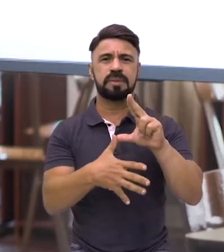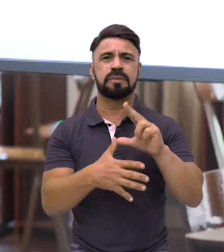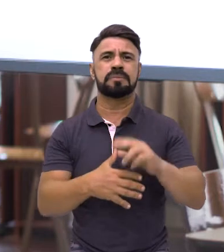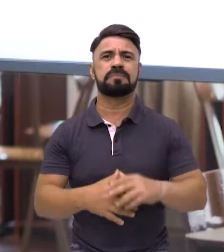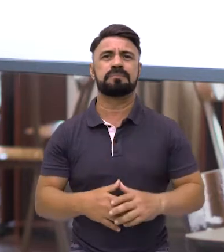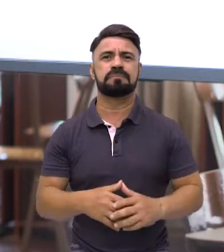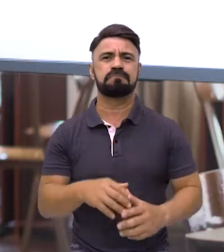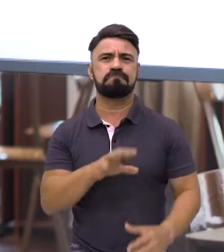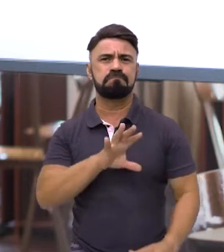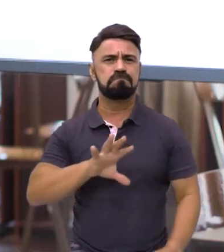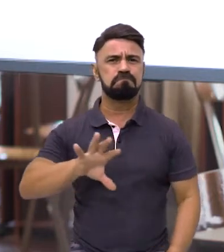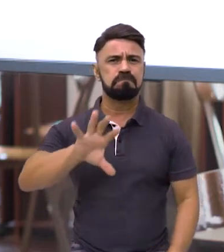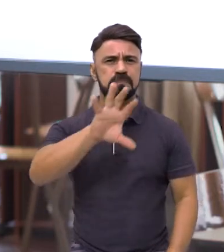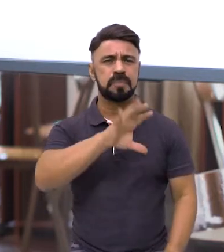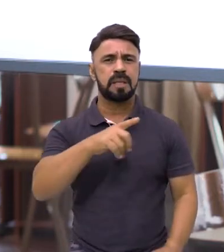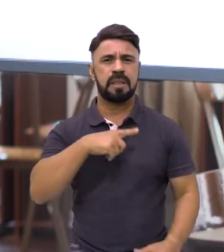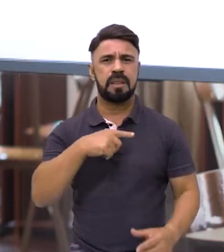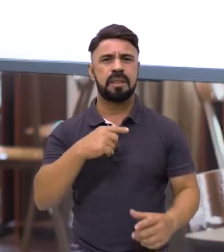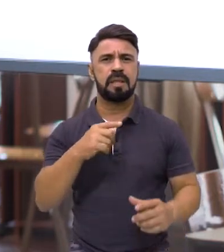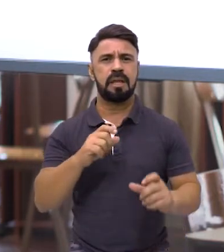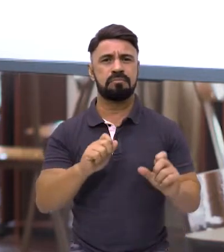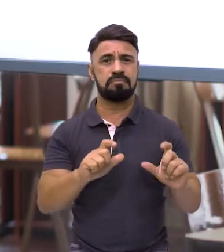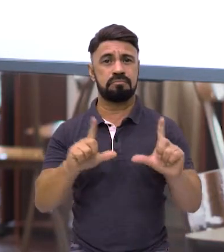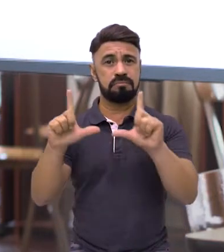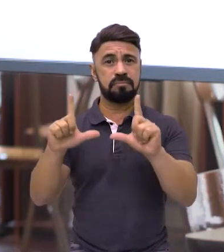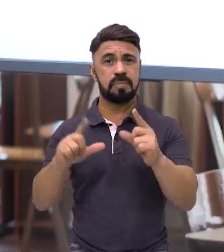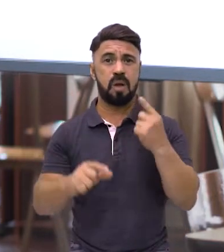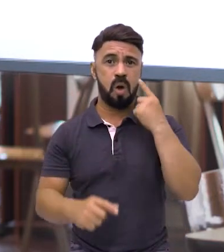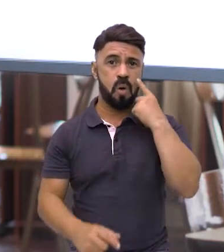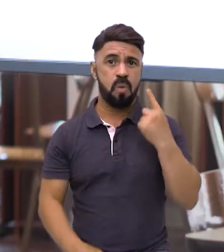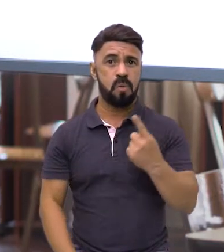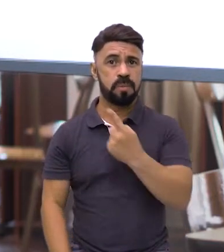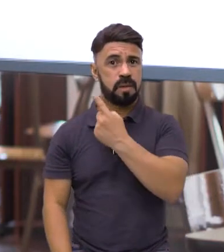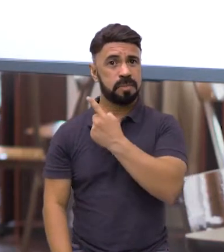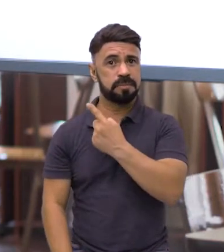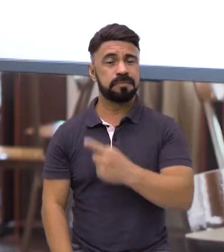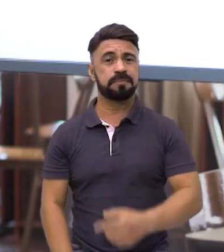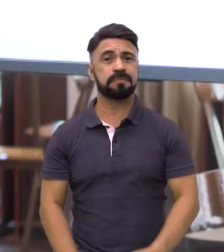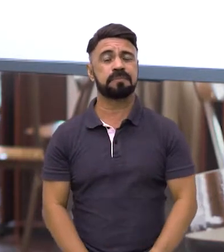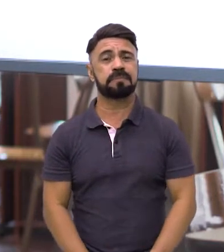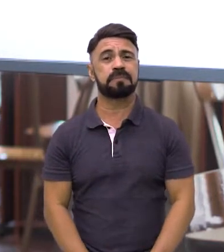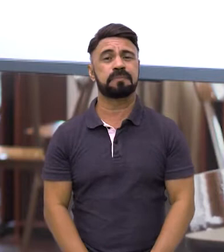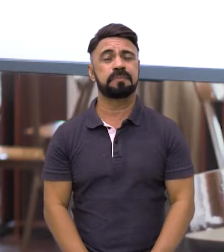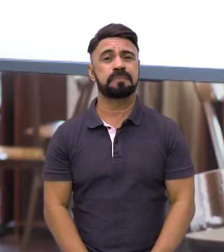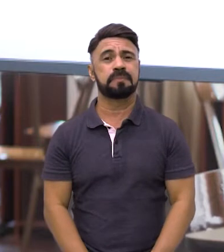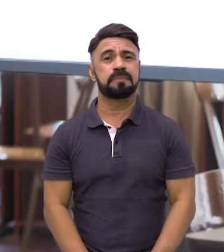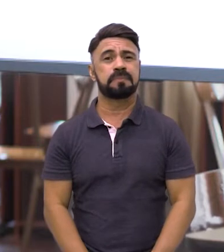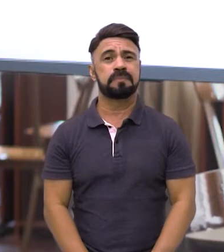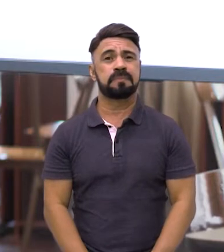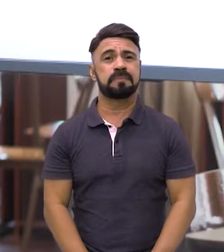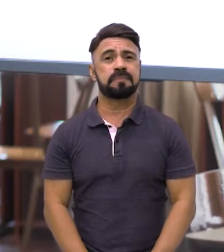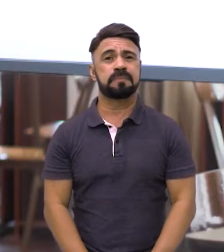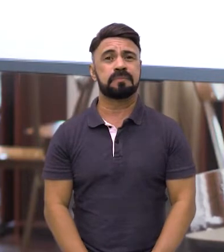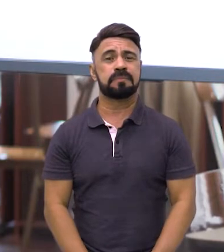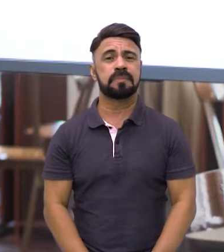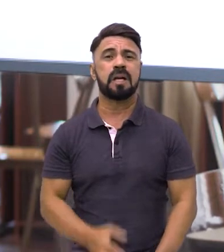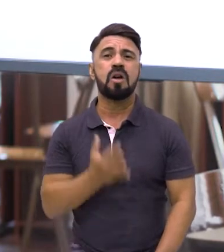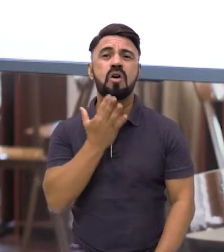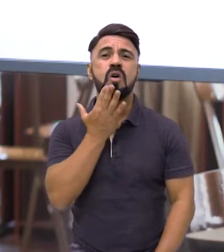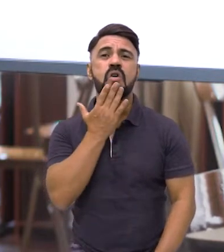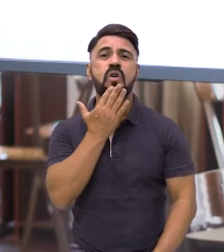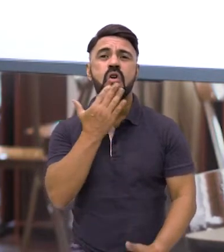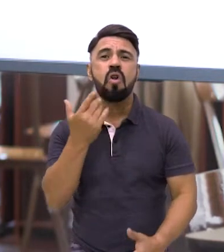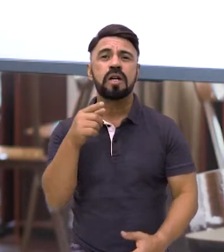contexto. Temos o nosso mapa aqui, só para relembrar a aula passada, certo? Que tudo que está aqui colorido,